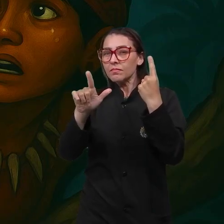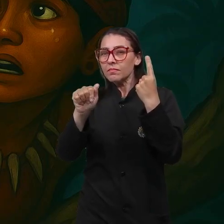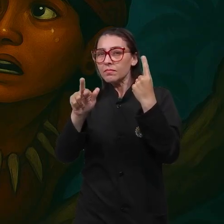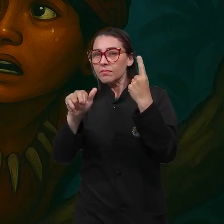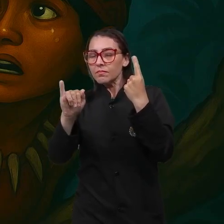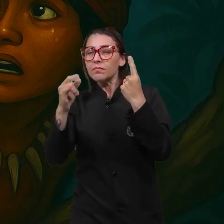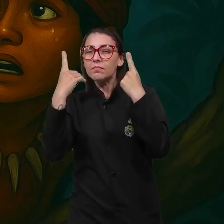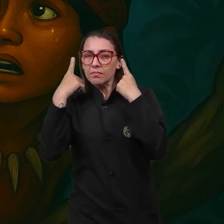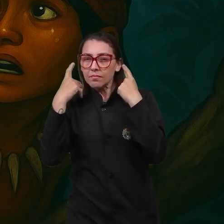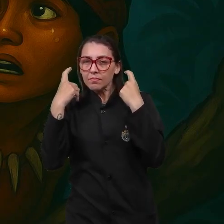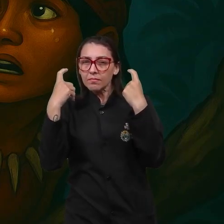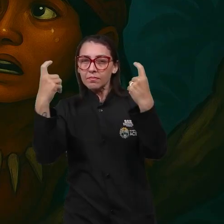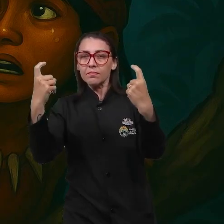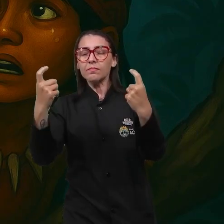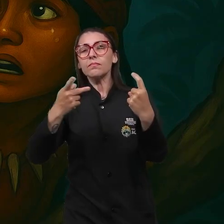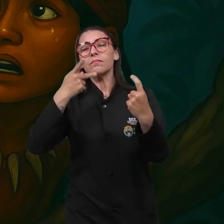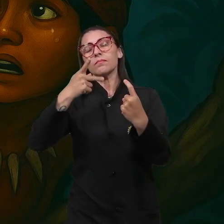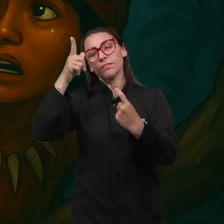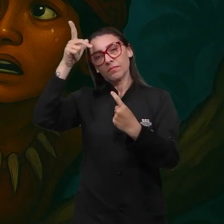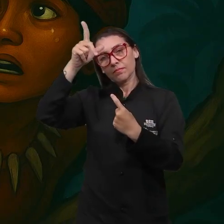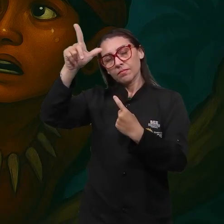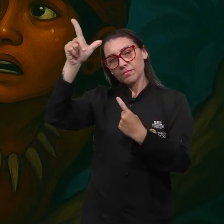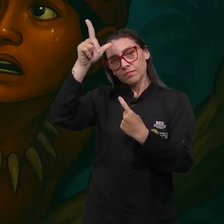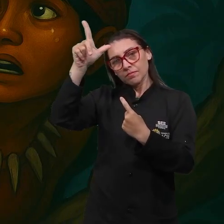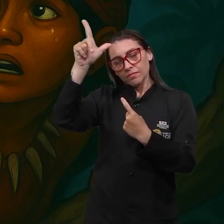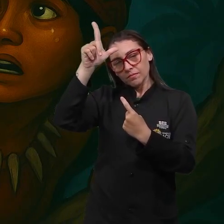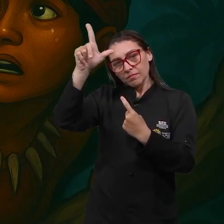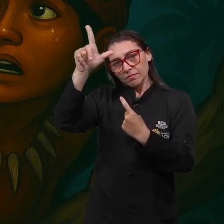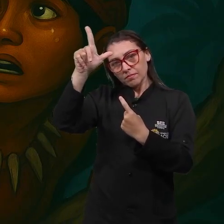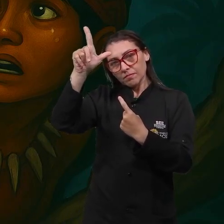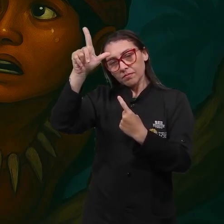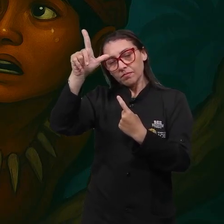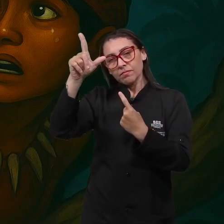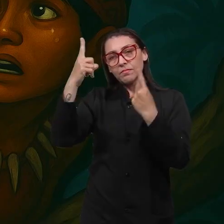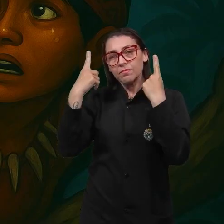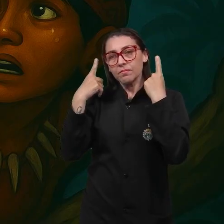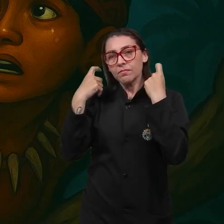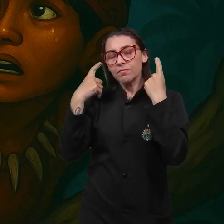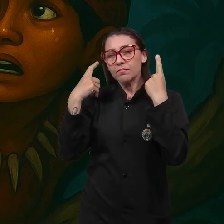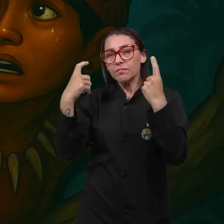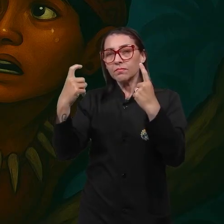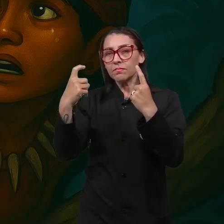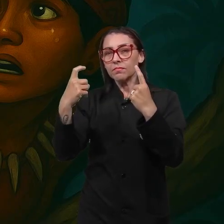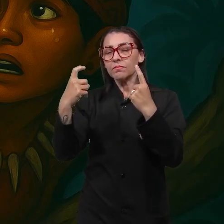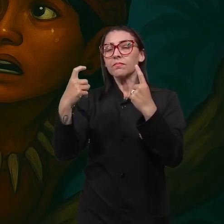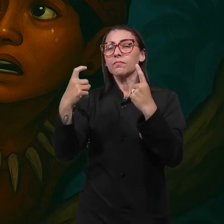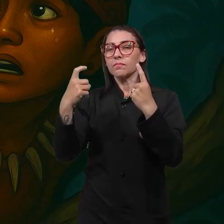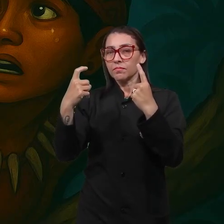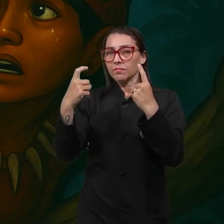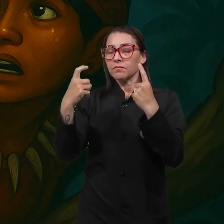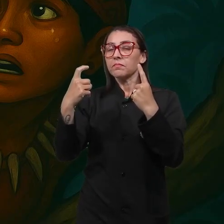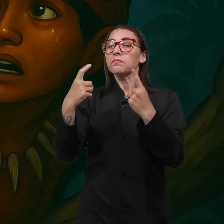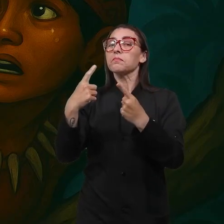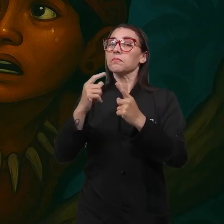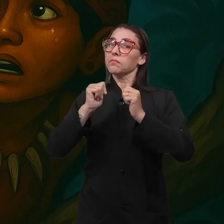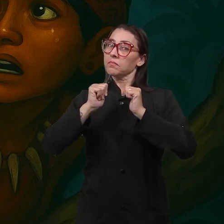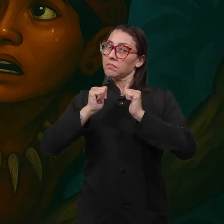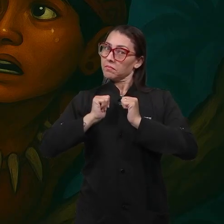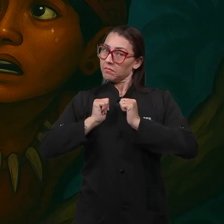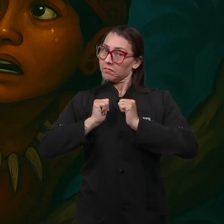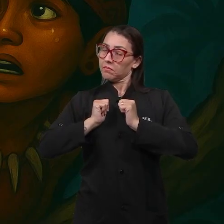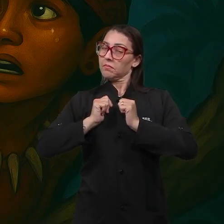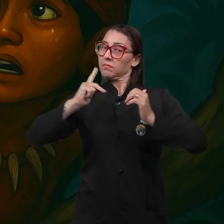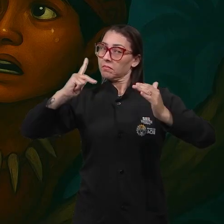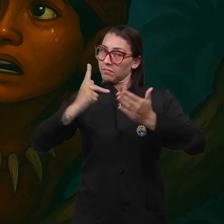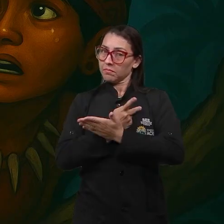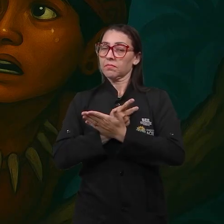Esse grito, diz a lenda, que ele era um som de advertência, né, para o comportamento dela, que